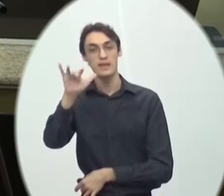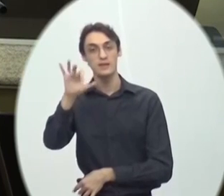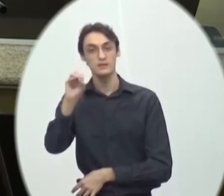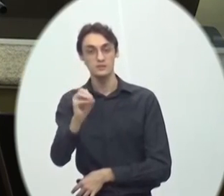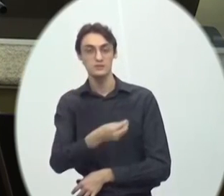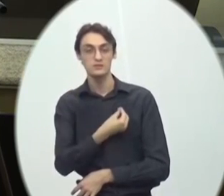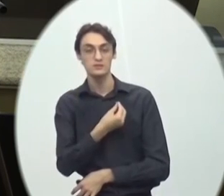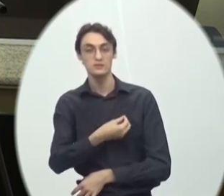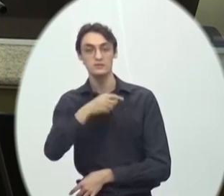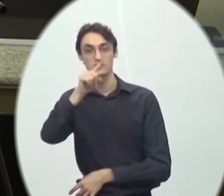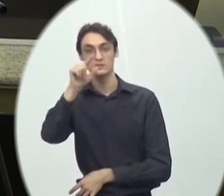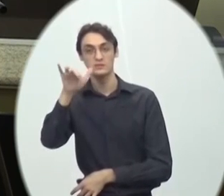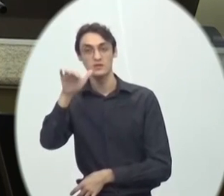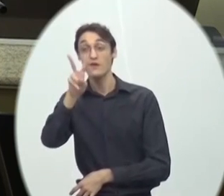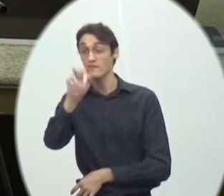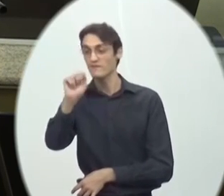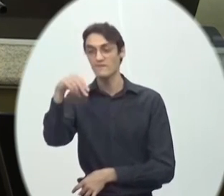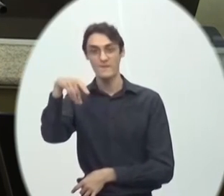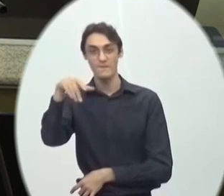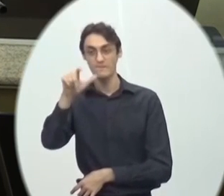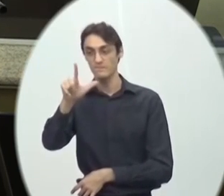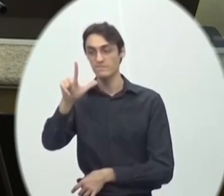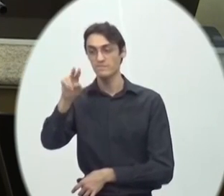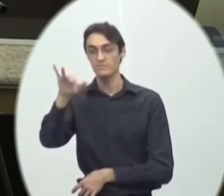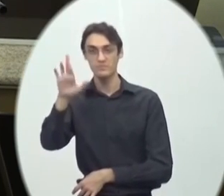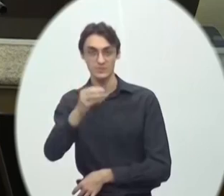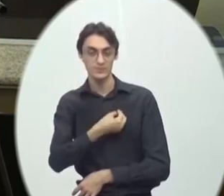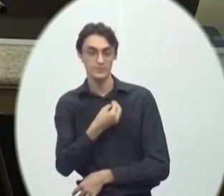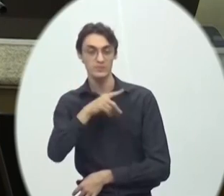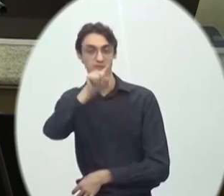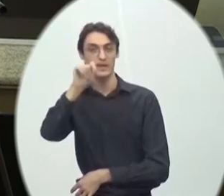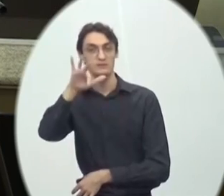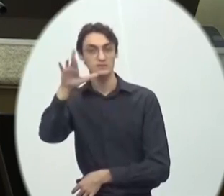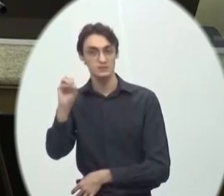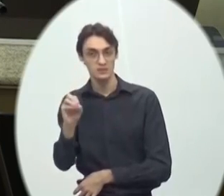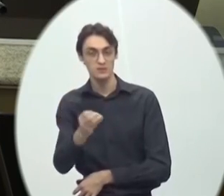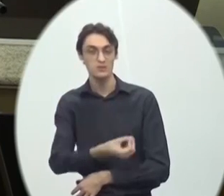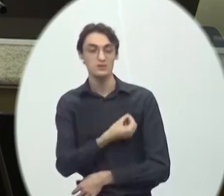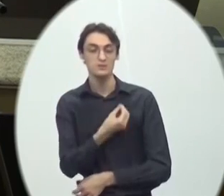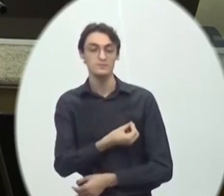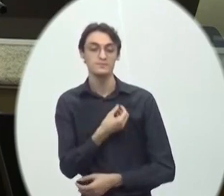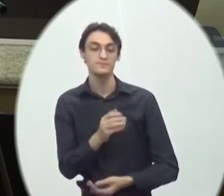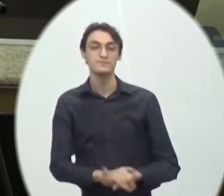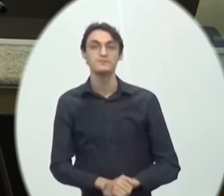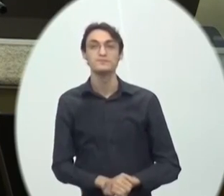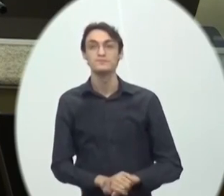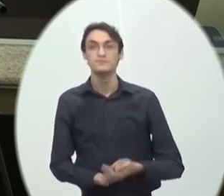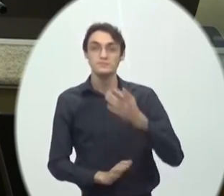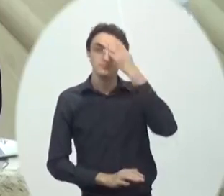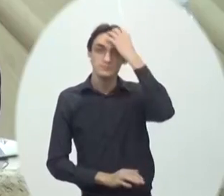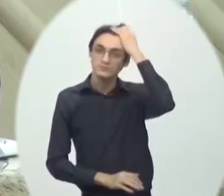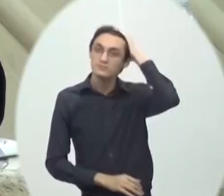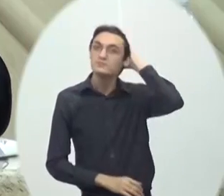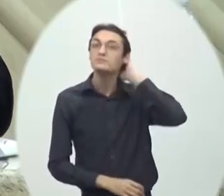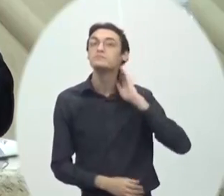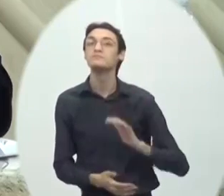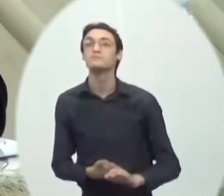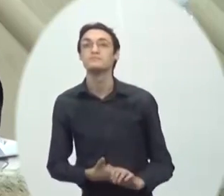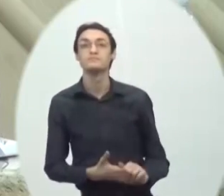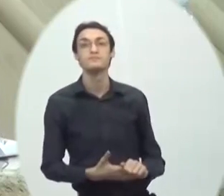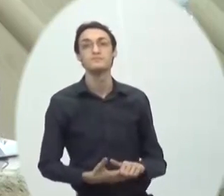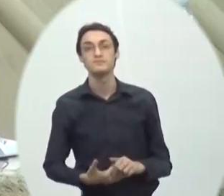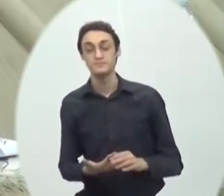Lima. Presente, vereador Valmir de Agostim. Presente, vereador Zairo Casagrande. Presente.